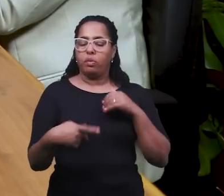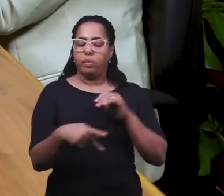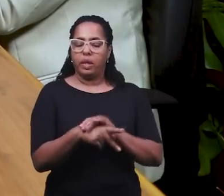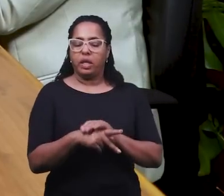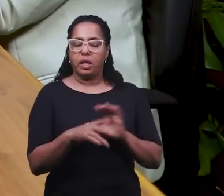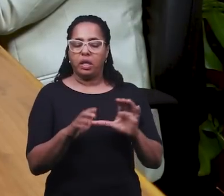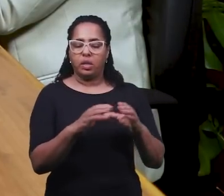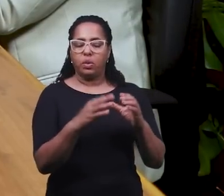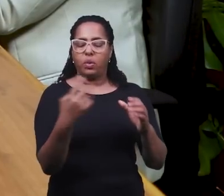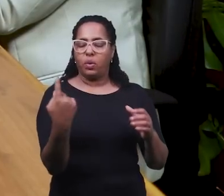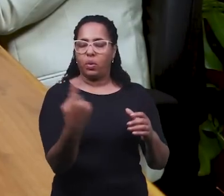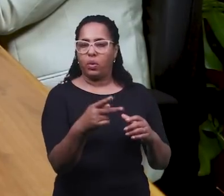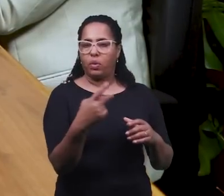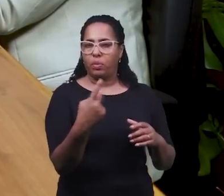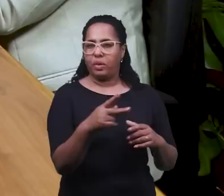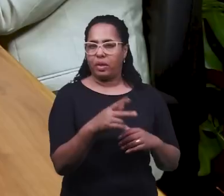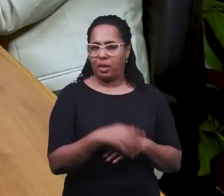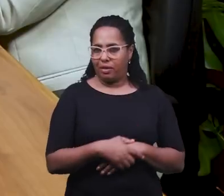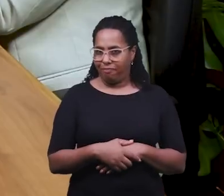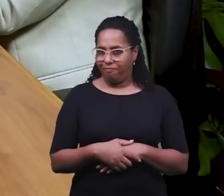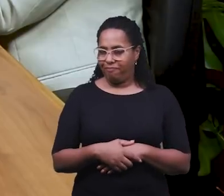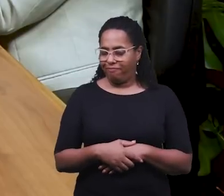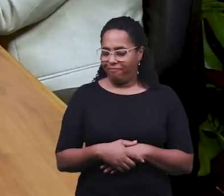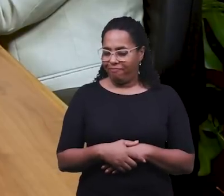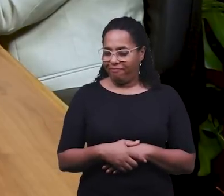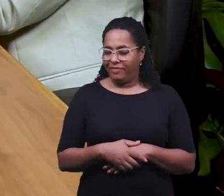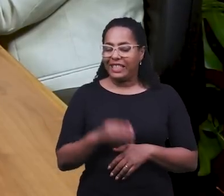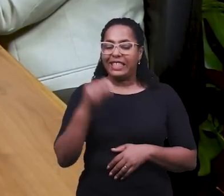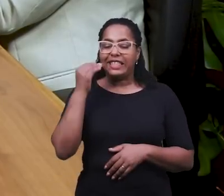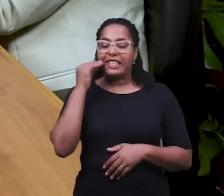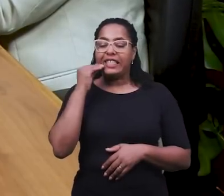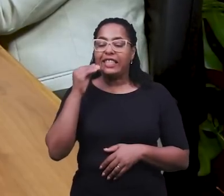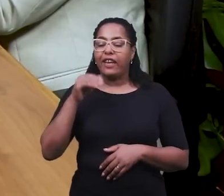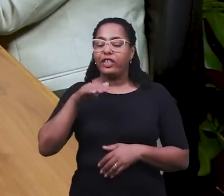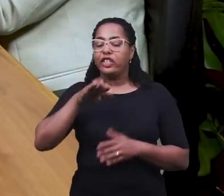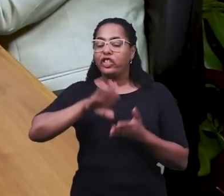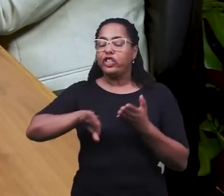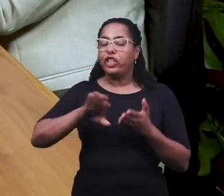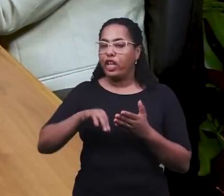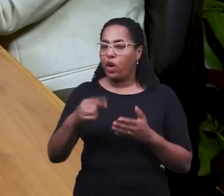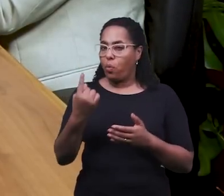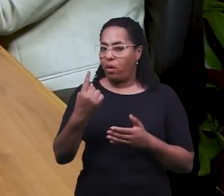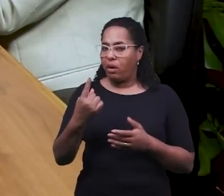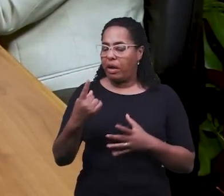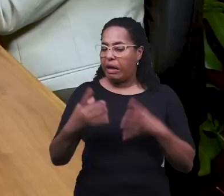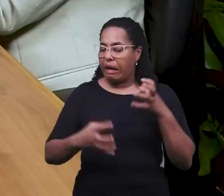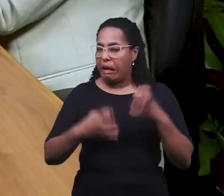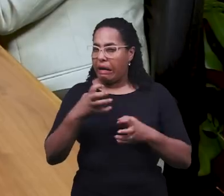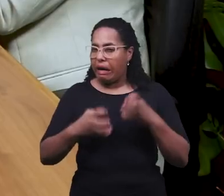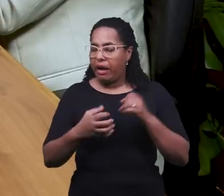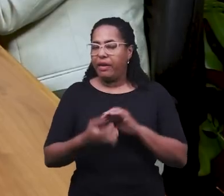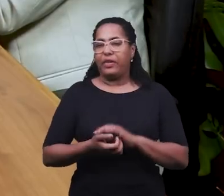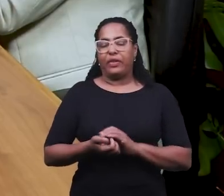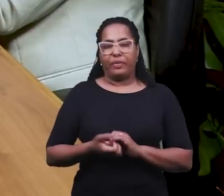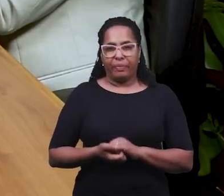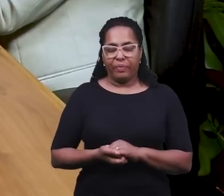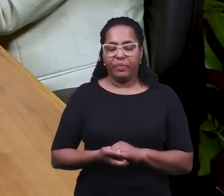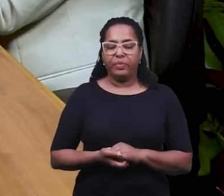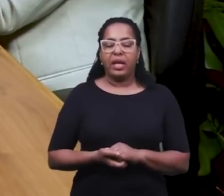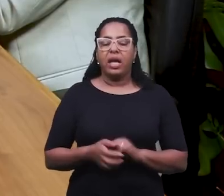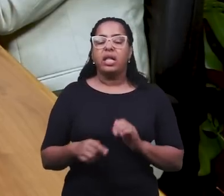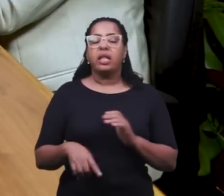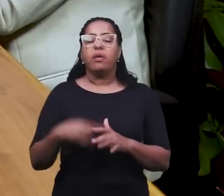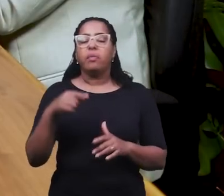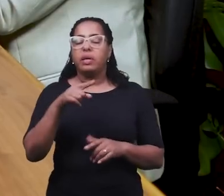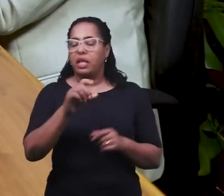grupo dele. Tentasse tirar uma do grupo dele, era uma briga. E uma vez, o que